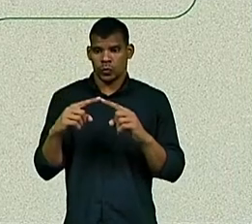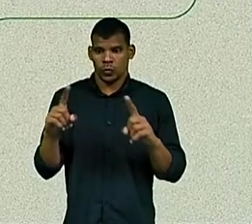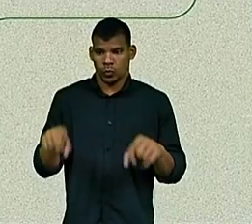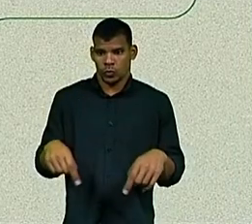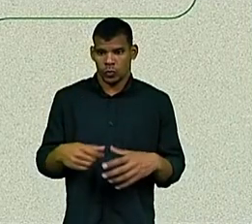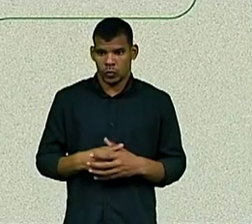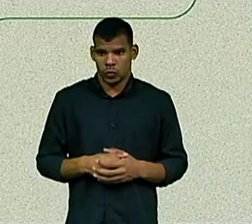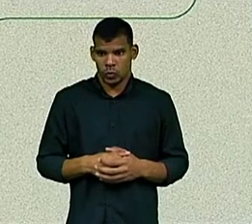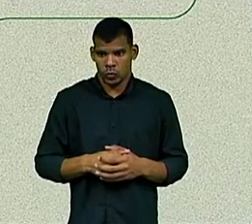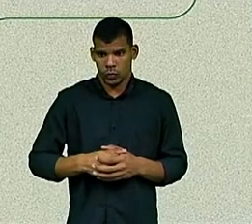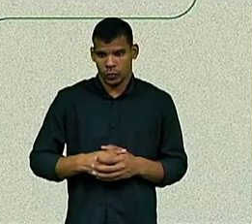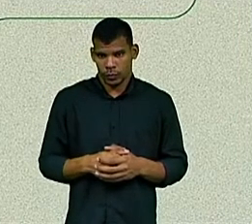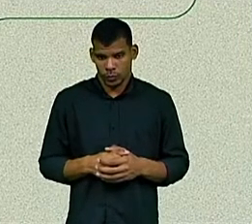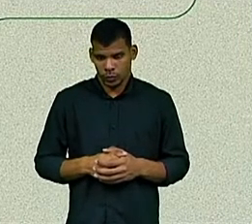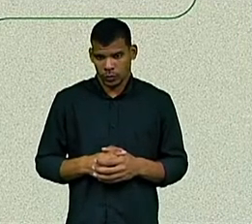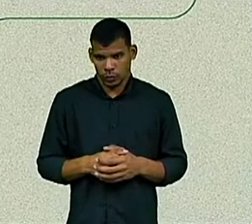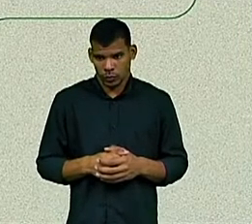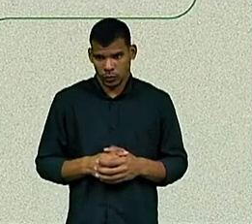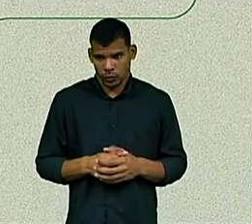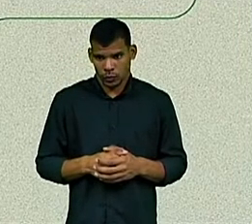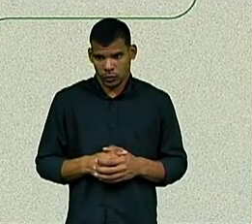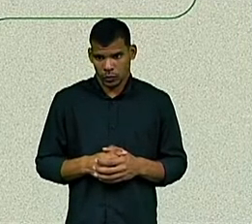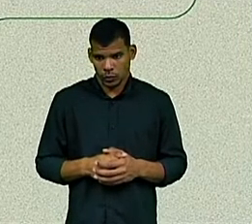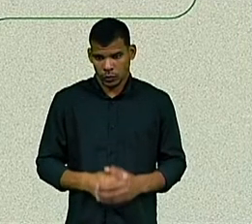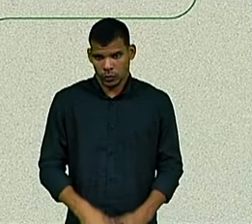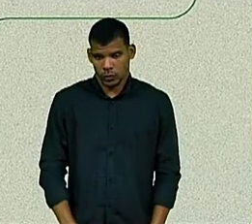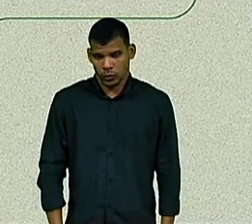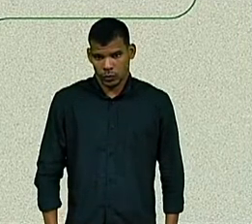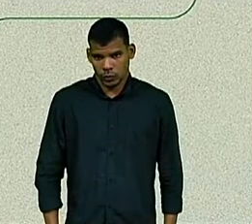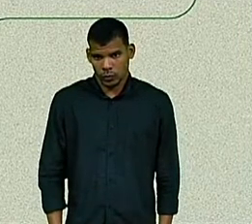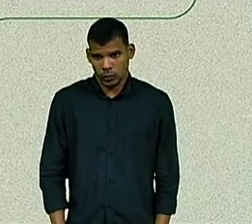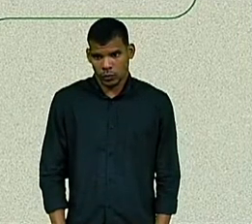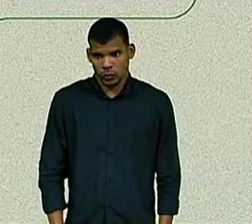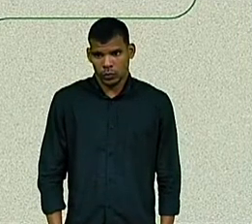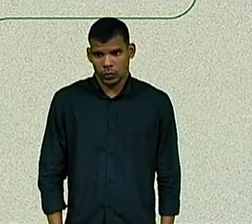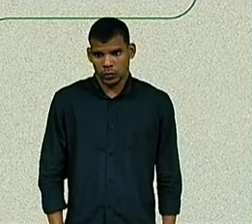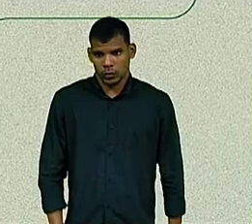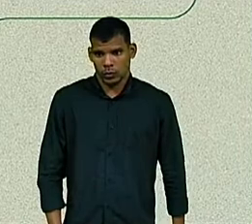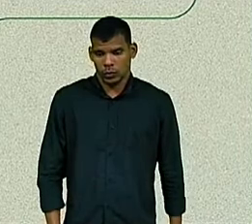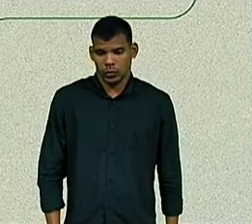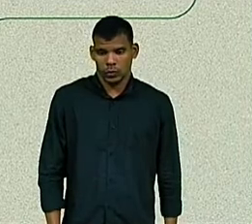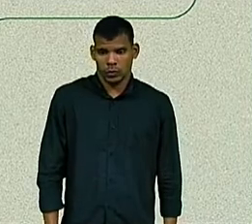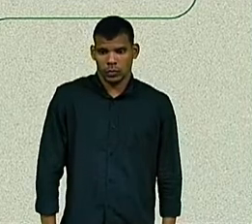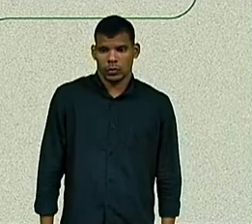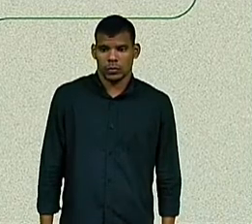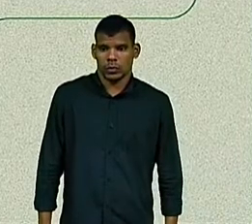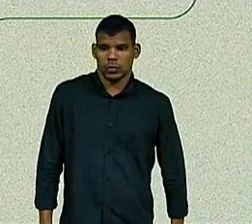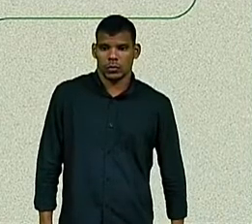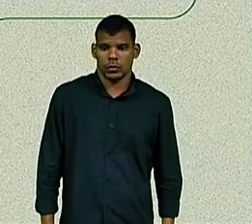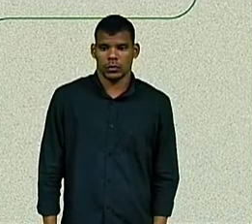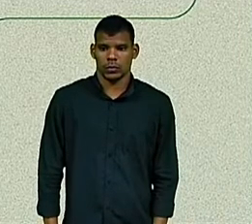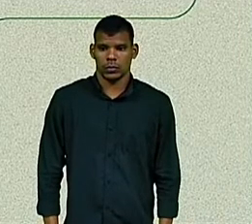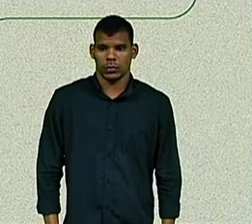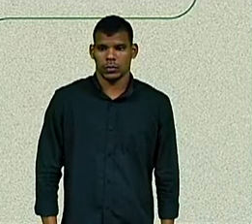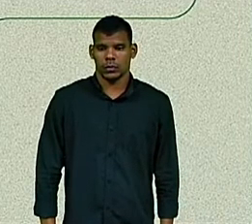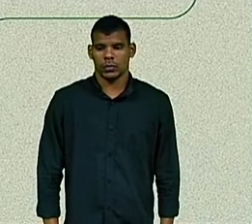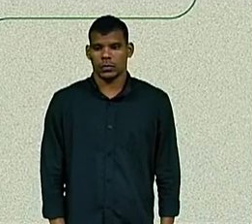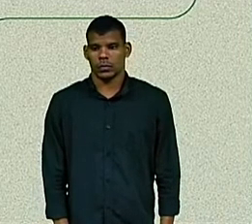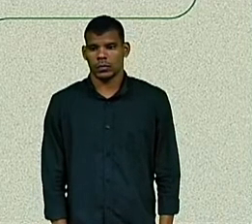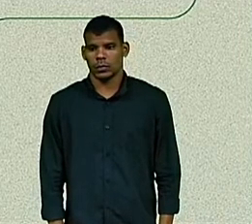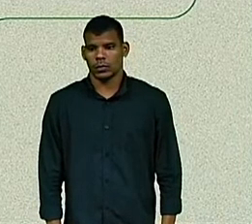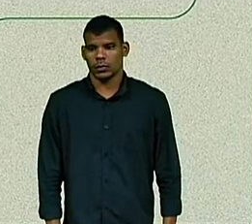das mercadorias cobrança de que esse negócio de dizer assim ó não tem pelo preço da tabela mas eu te vendo portanto tu quer